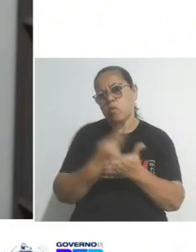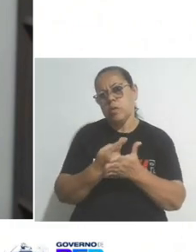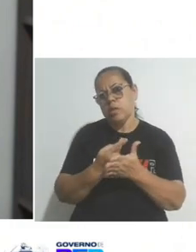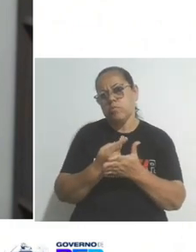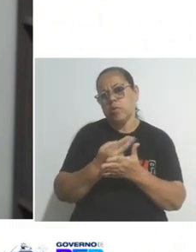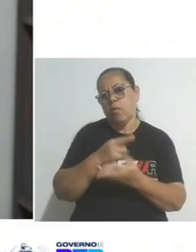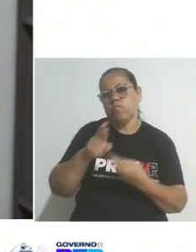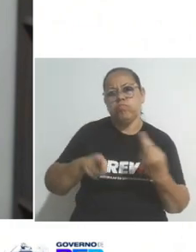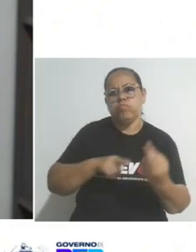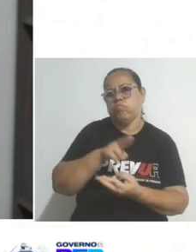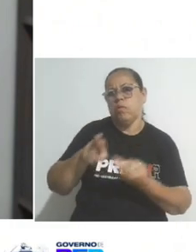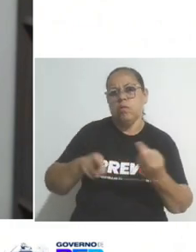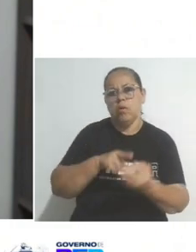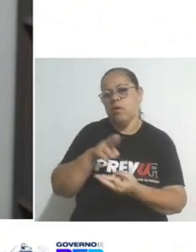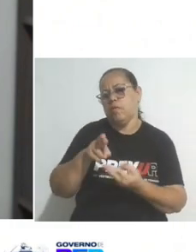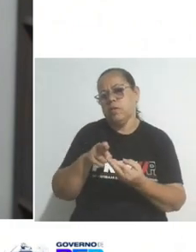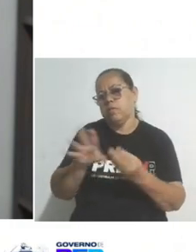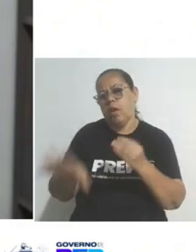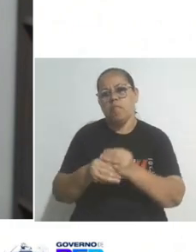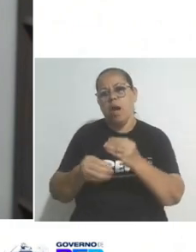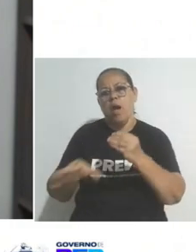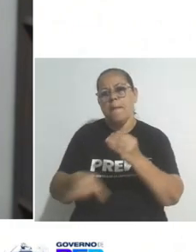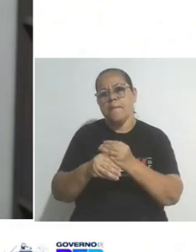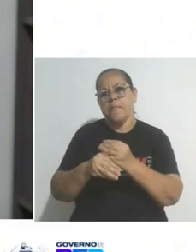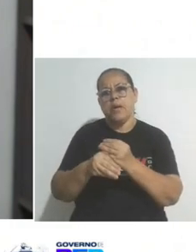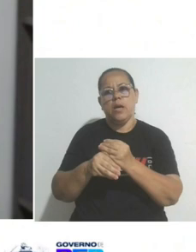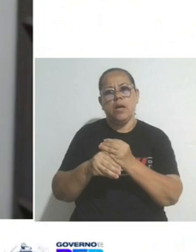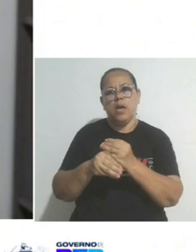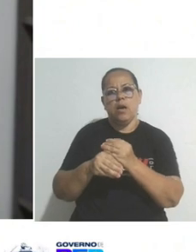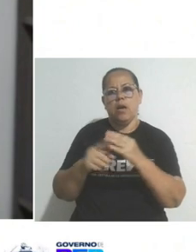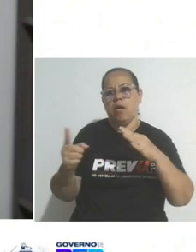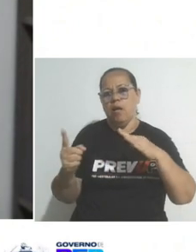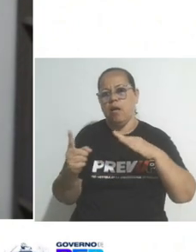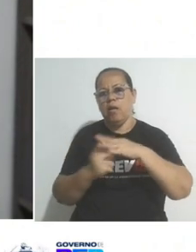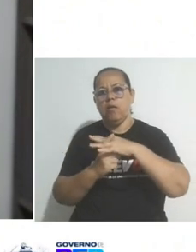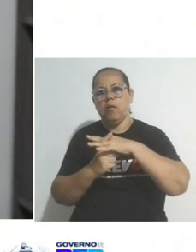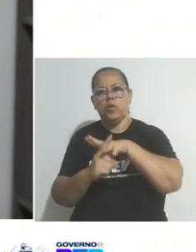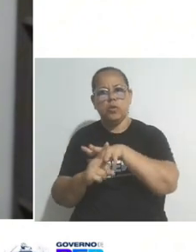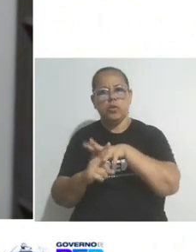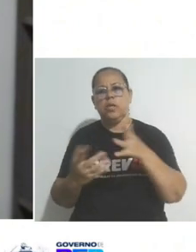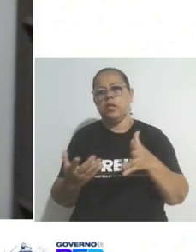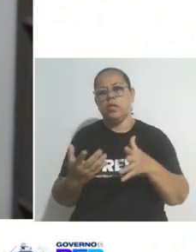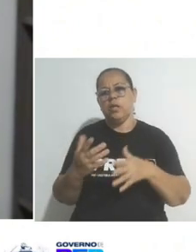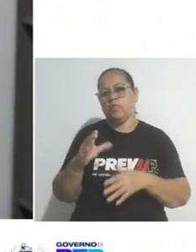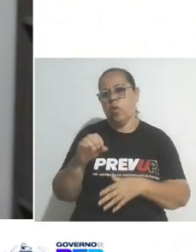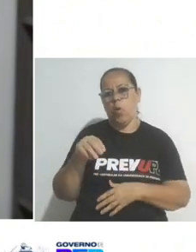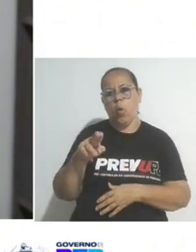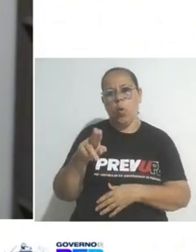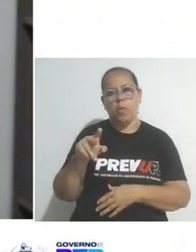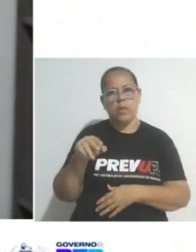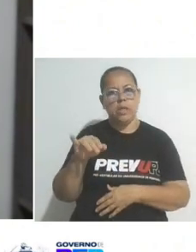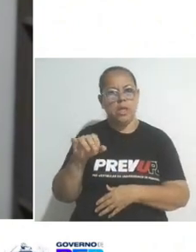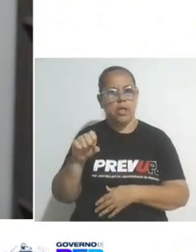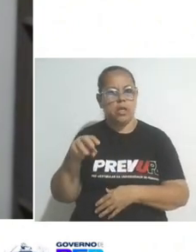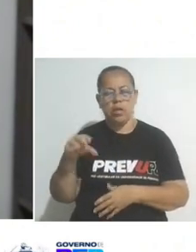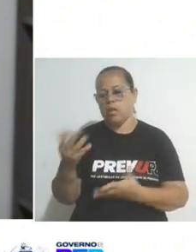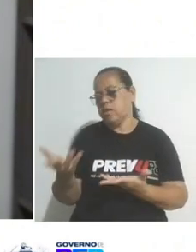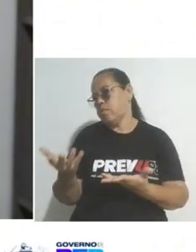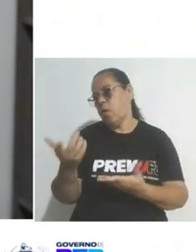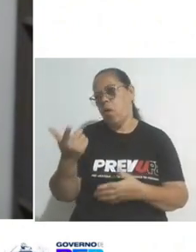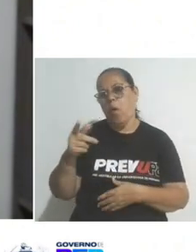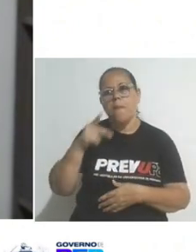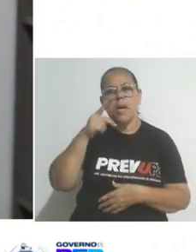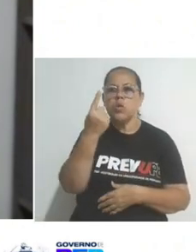revolução e então se implementou o socialismo o comunismo como queiram chamar e então o partido único que é